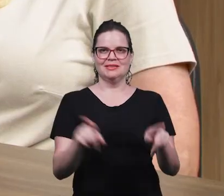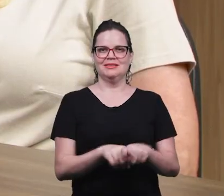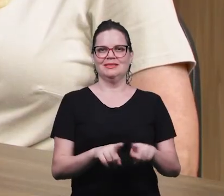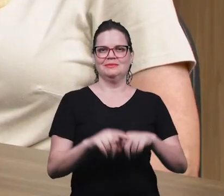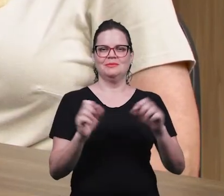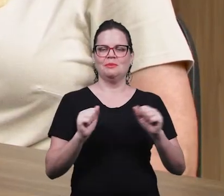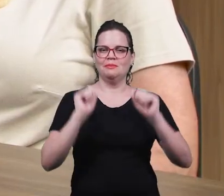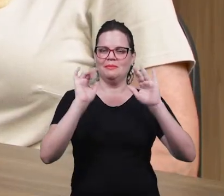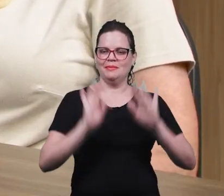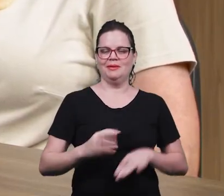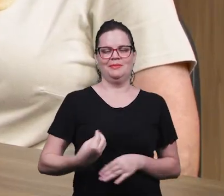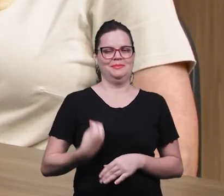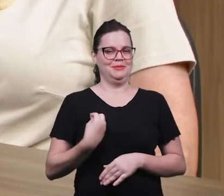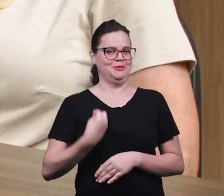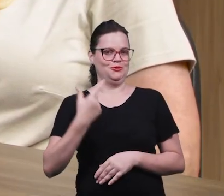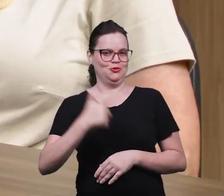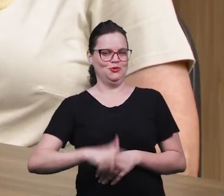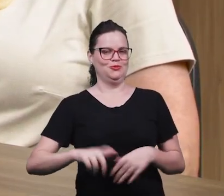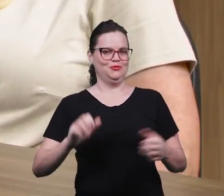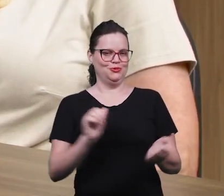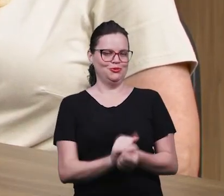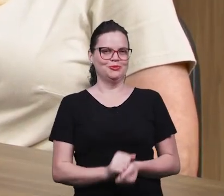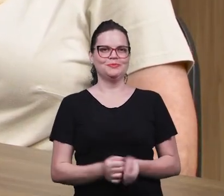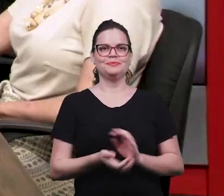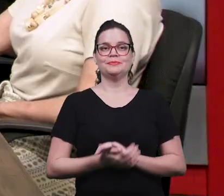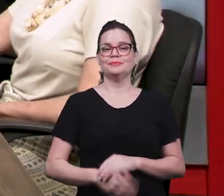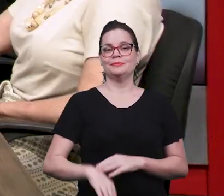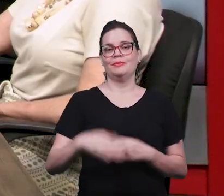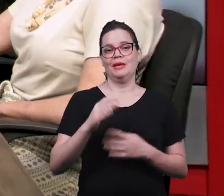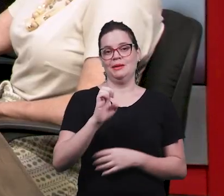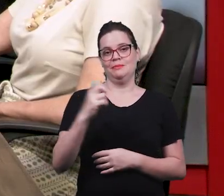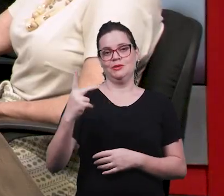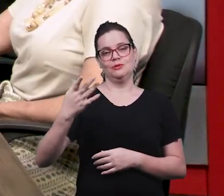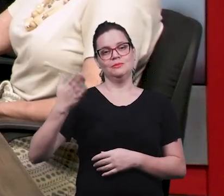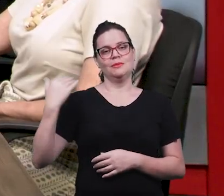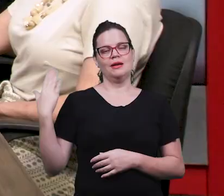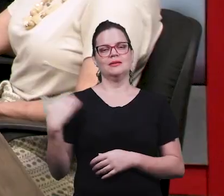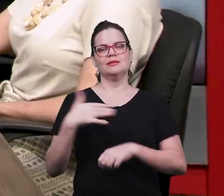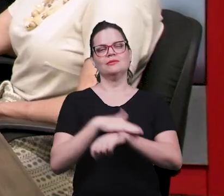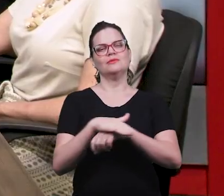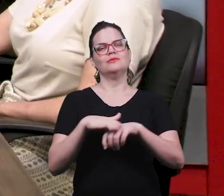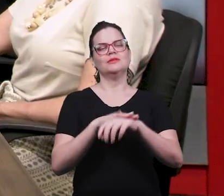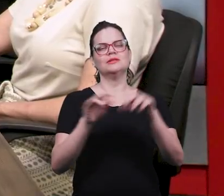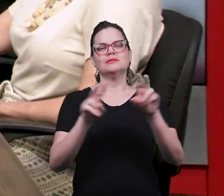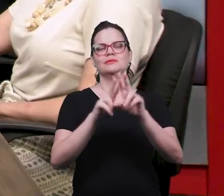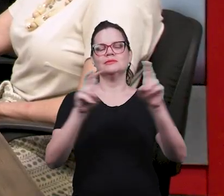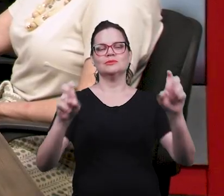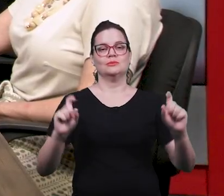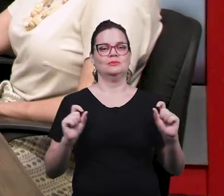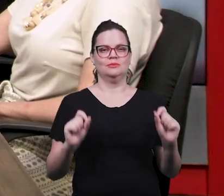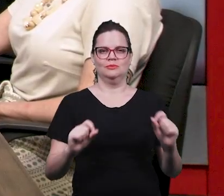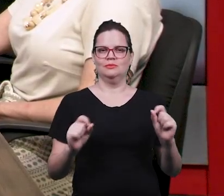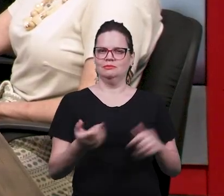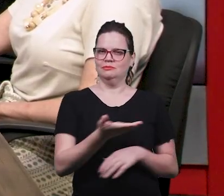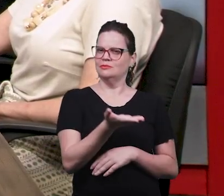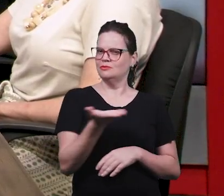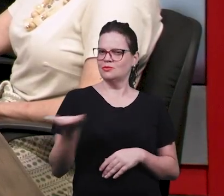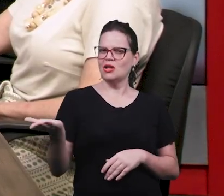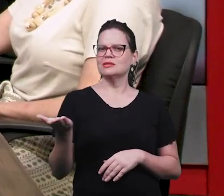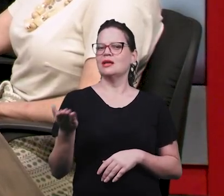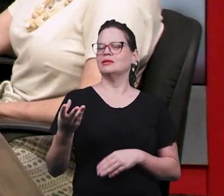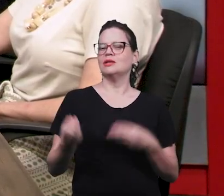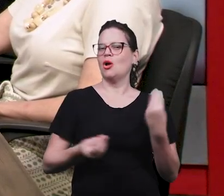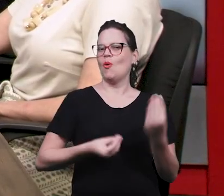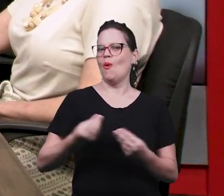aqueles que nos assistem. É uma bênção estarmos aqui. Pois é, no programa anterior nós conversamos um pouco sobre